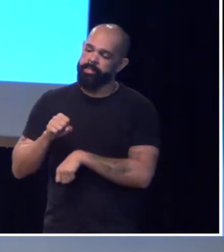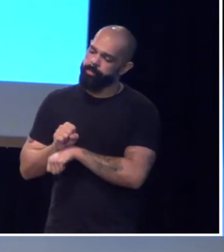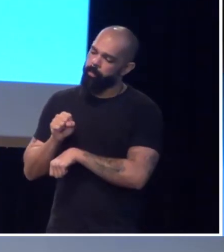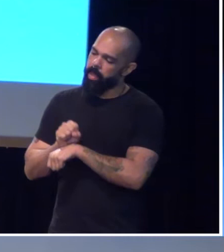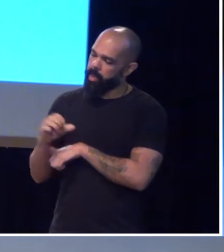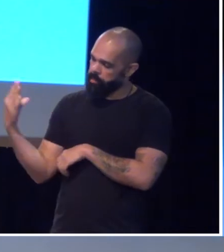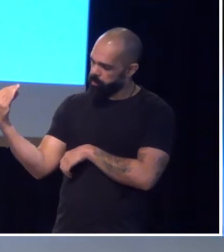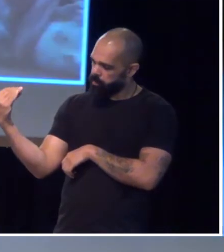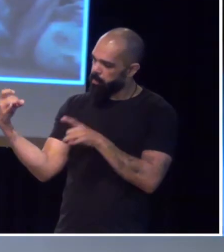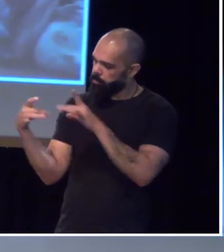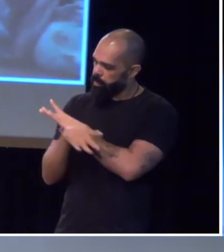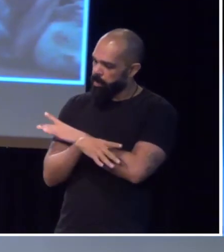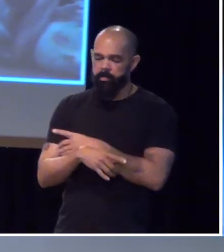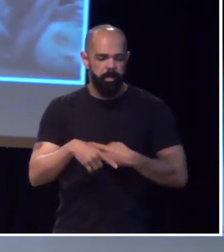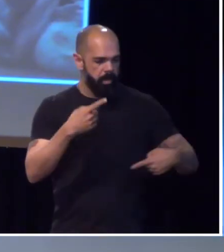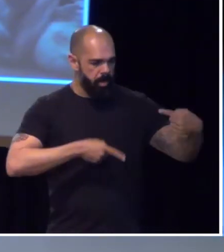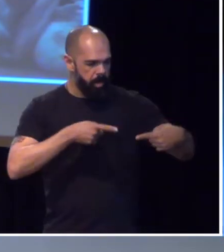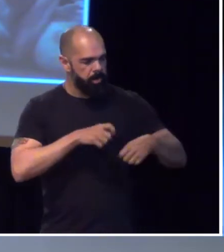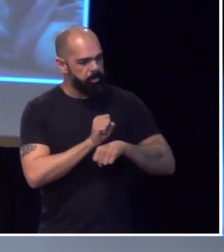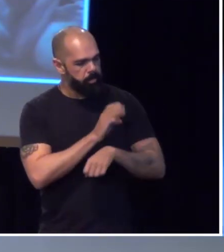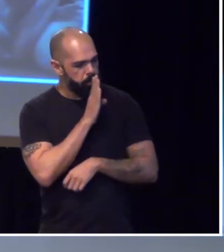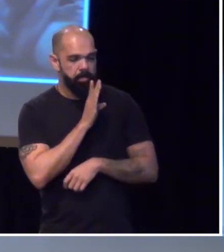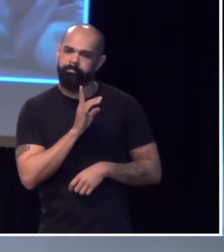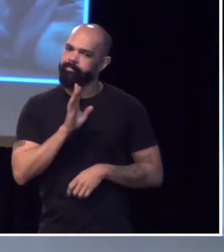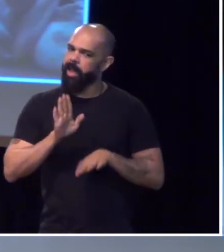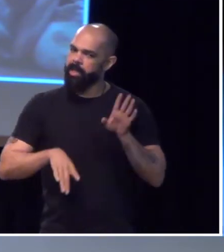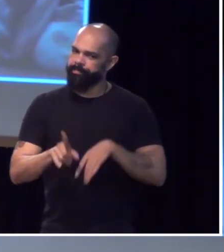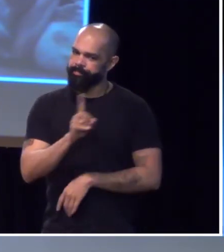falar e discutir, só que às vezes não.